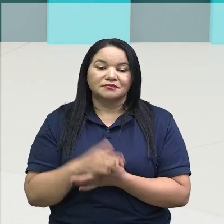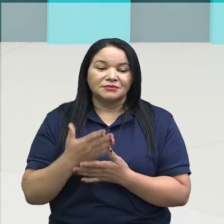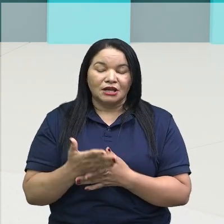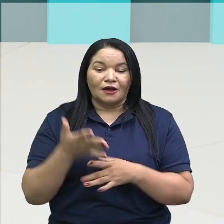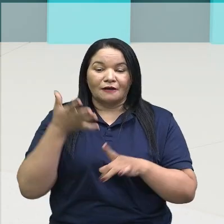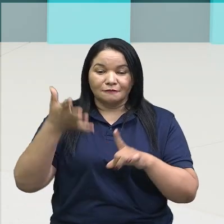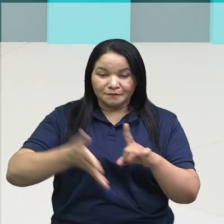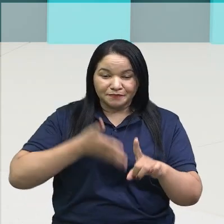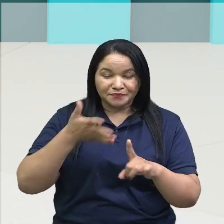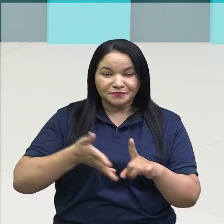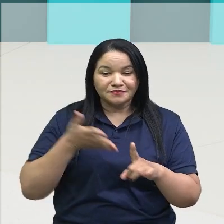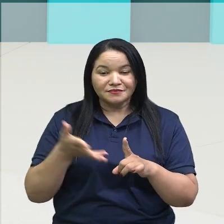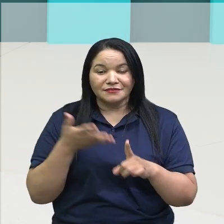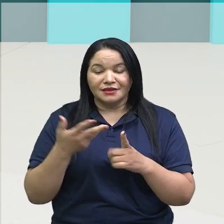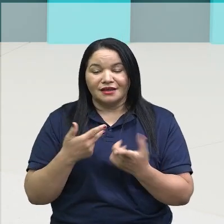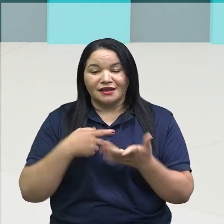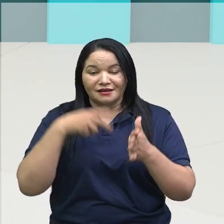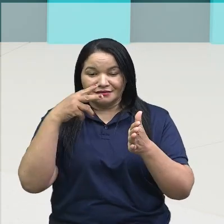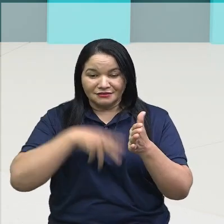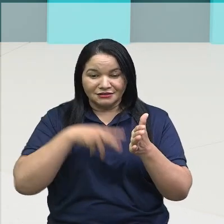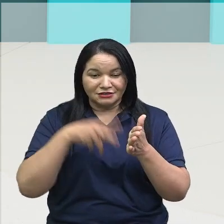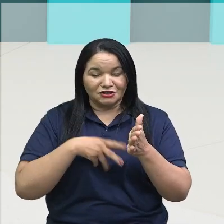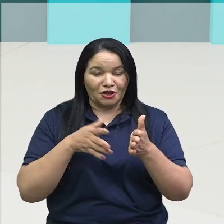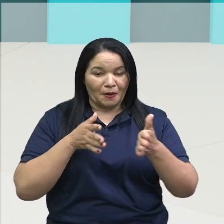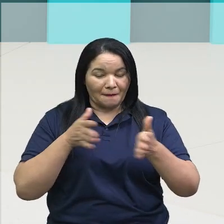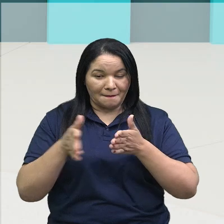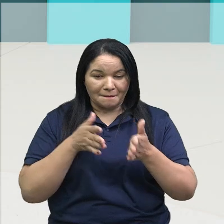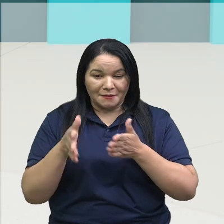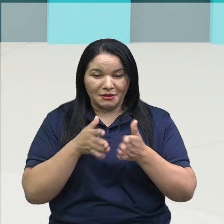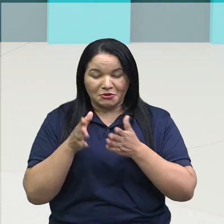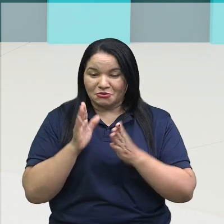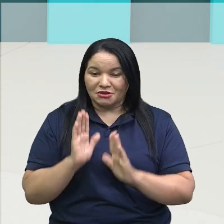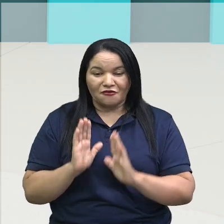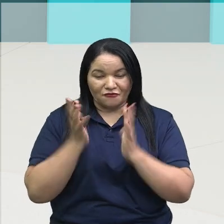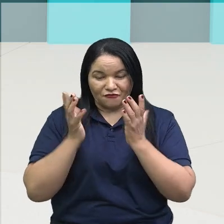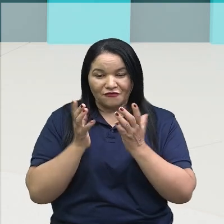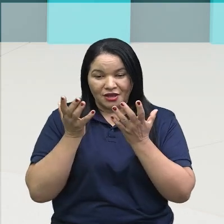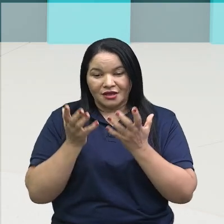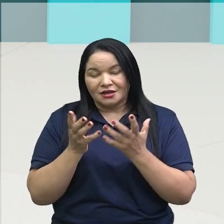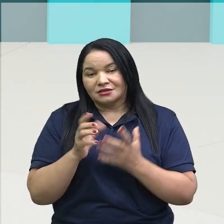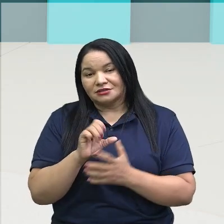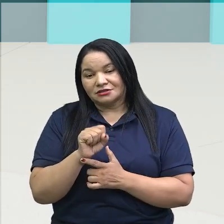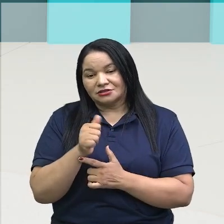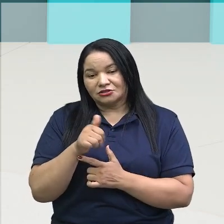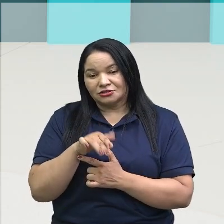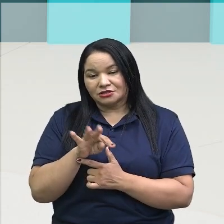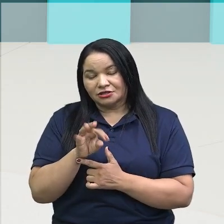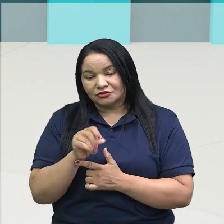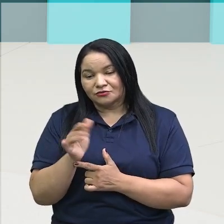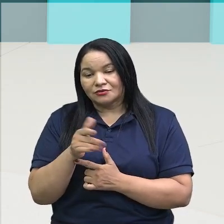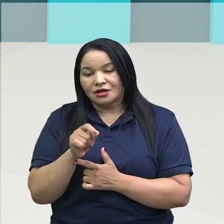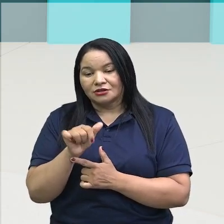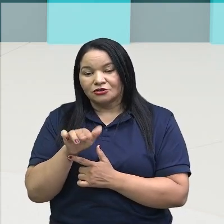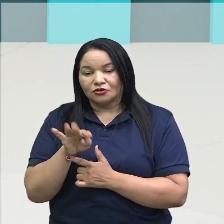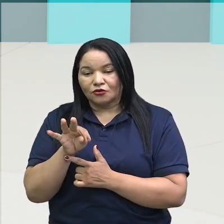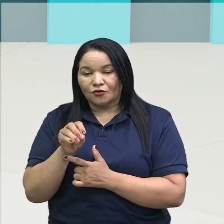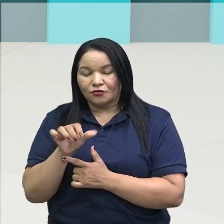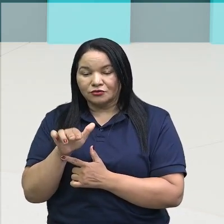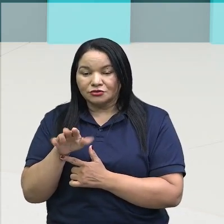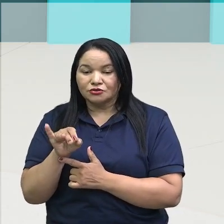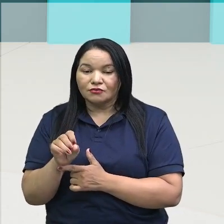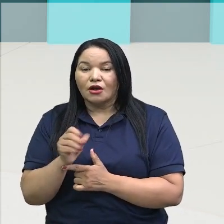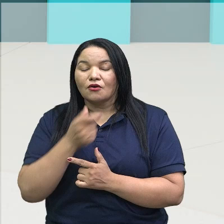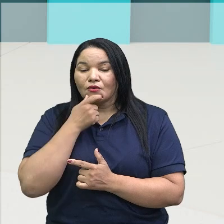lido exatamente ali no período das festividades de Santo Antônio, escrito por Padre Antônio Vieira, e que